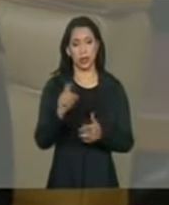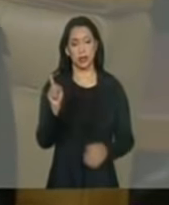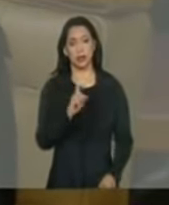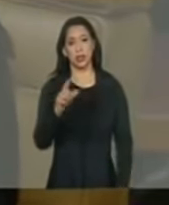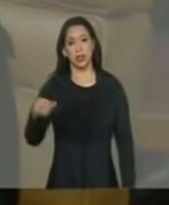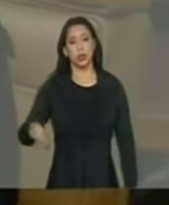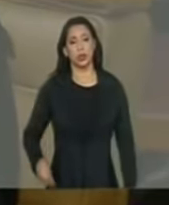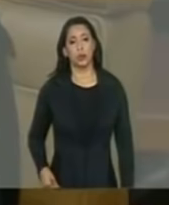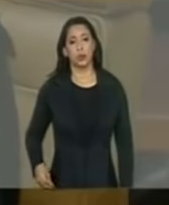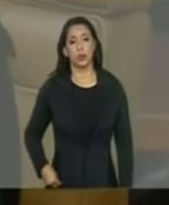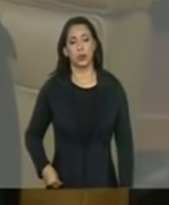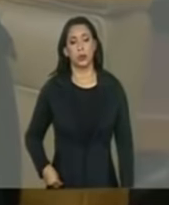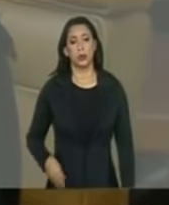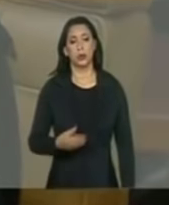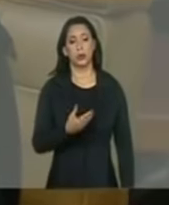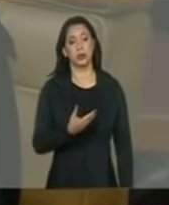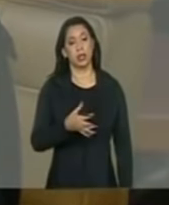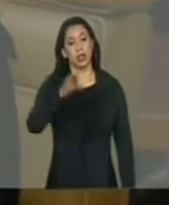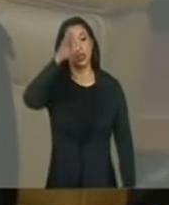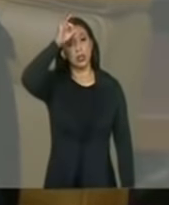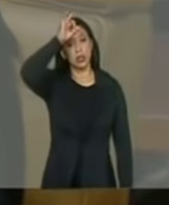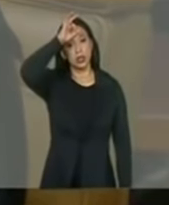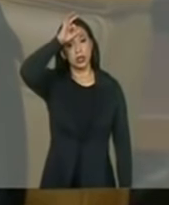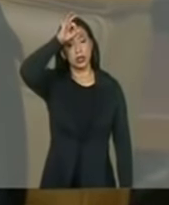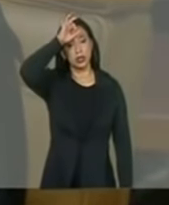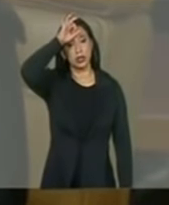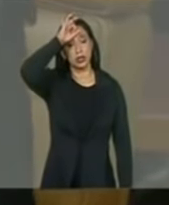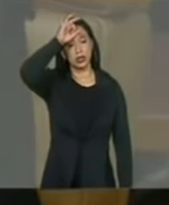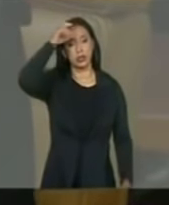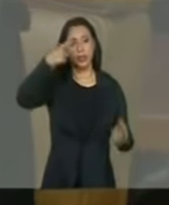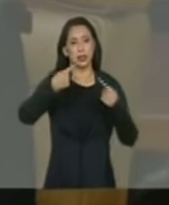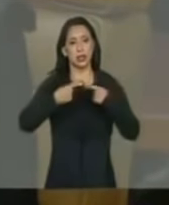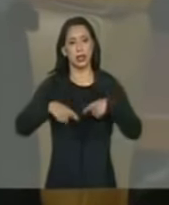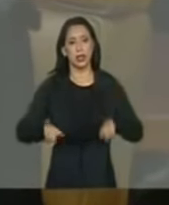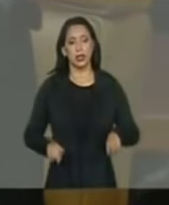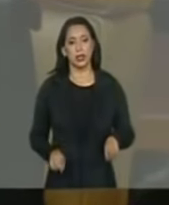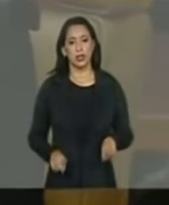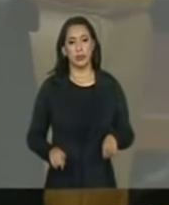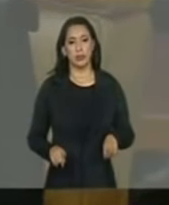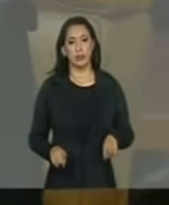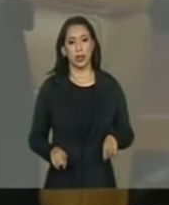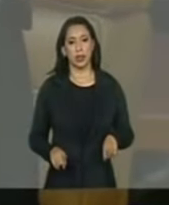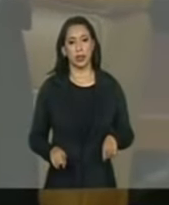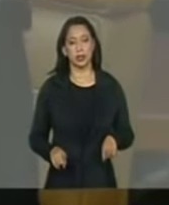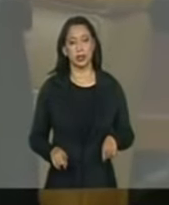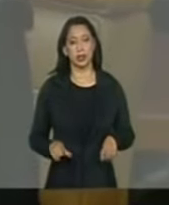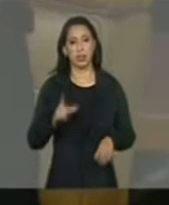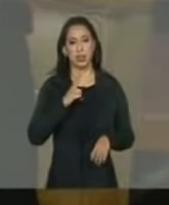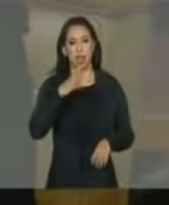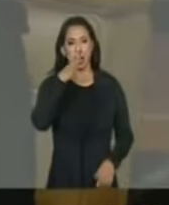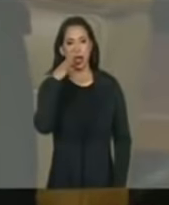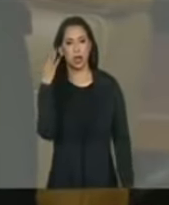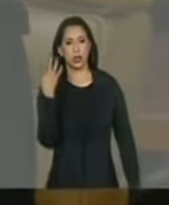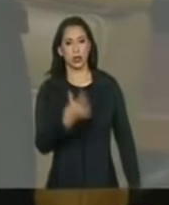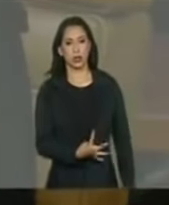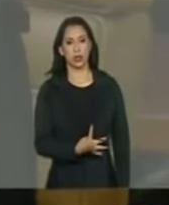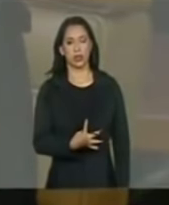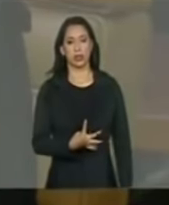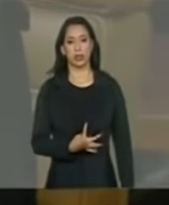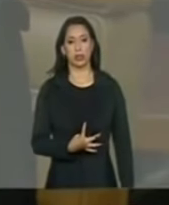do estado de inocência impede que se atribuam a acusação penal